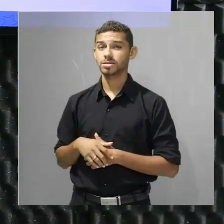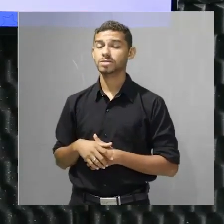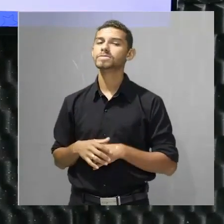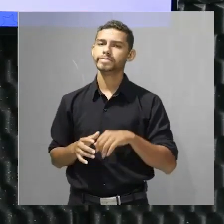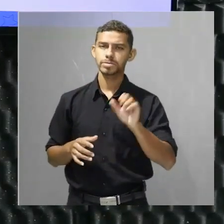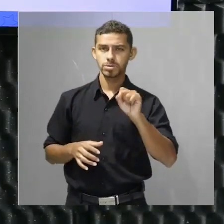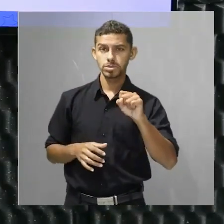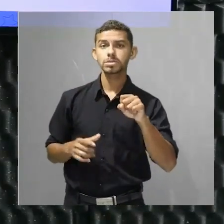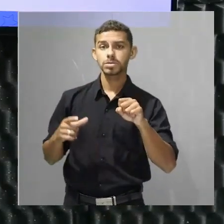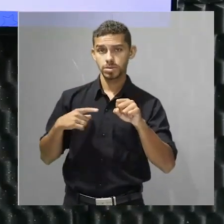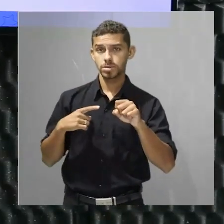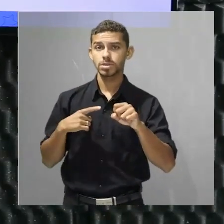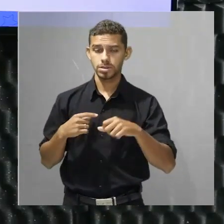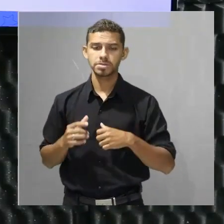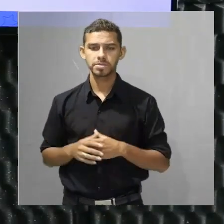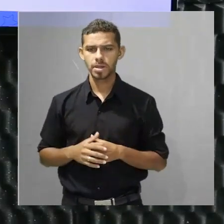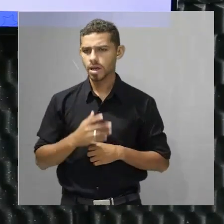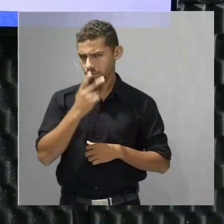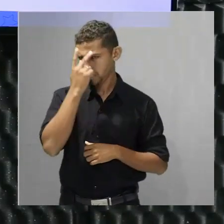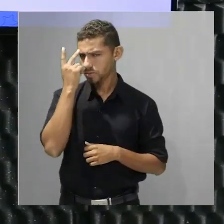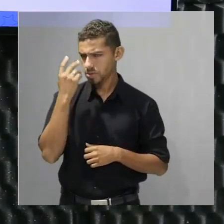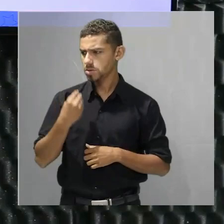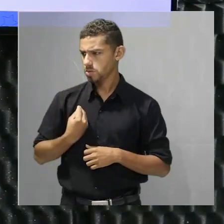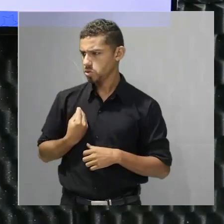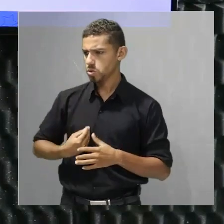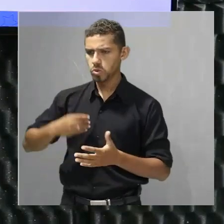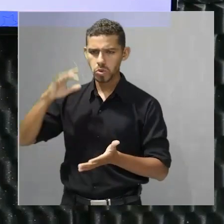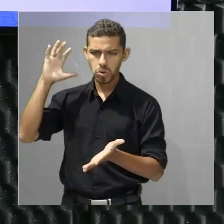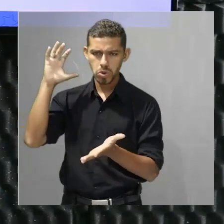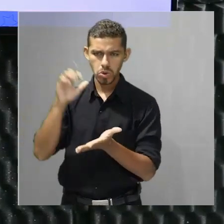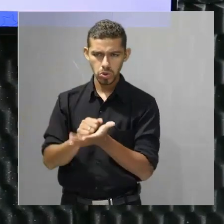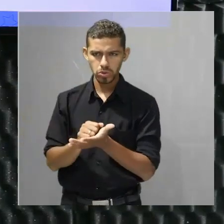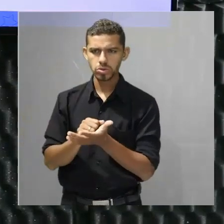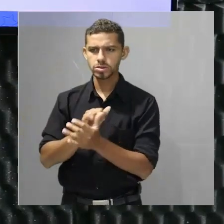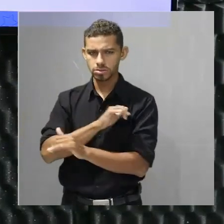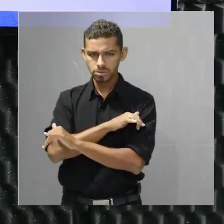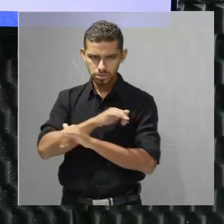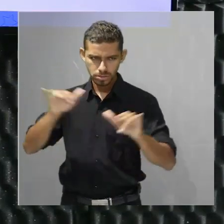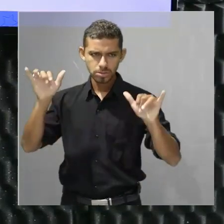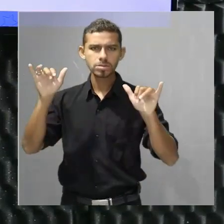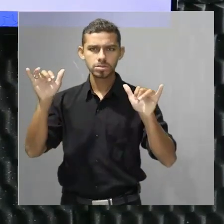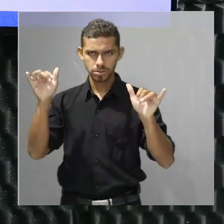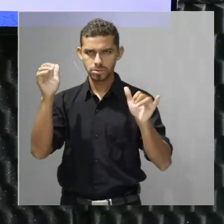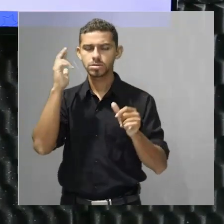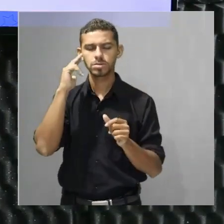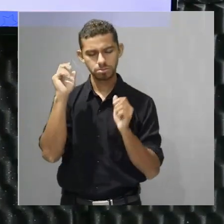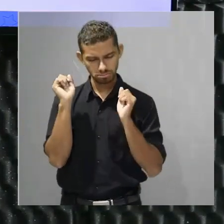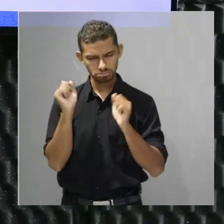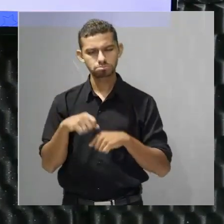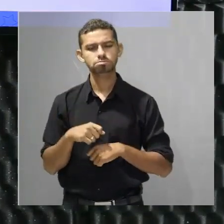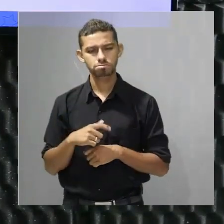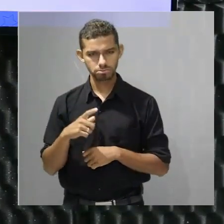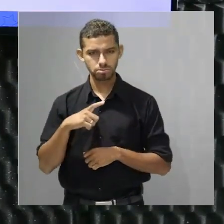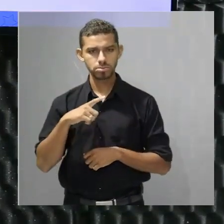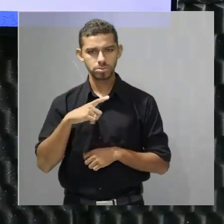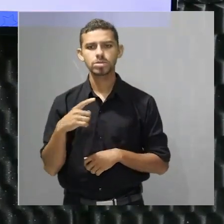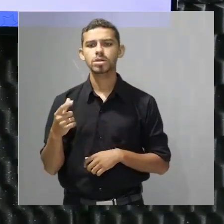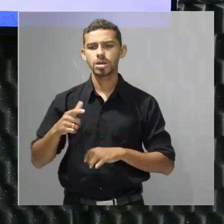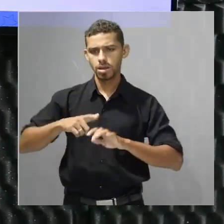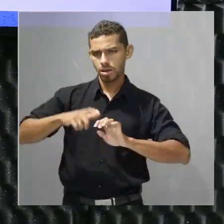existem as pessoas podem registrar espalhar a histórias sim né existe